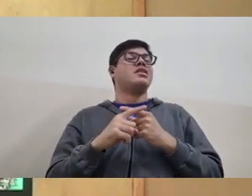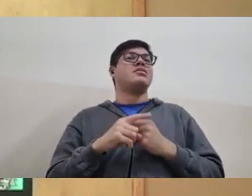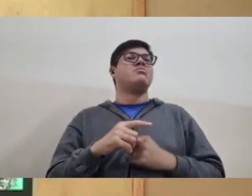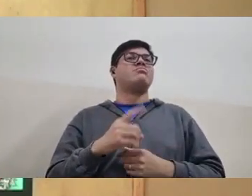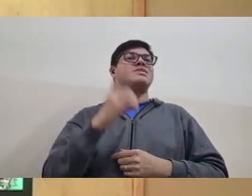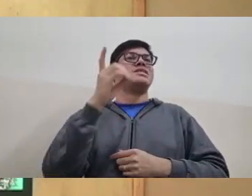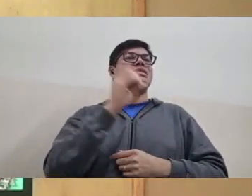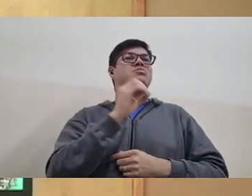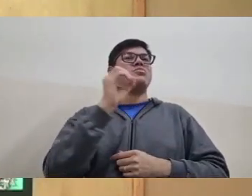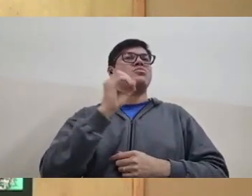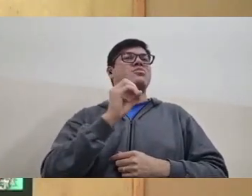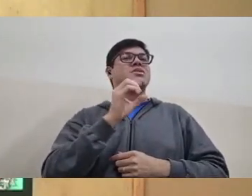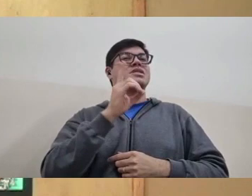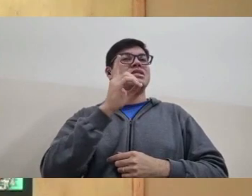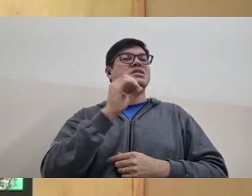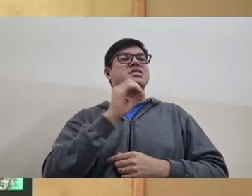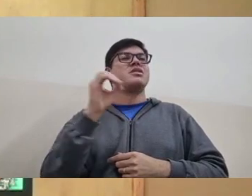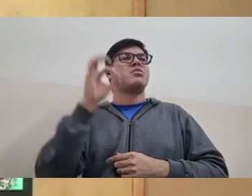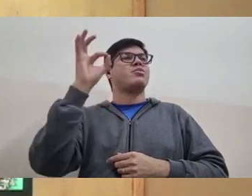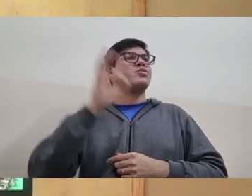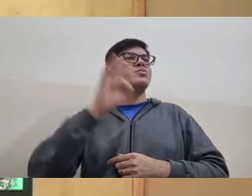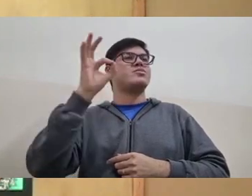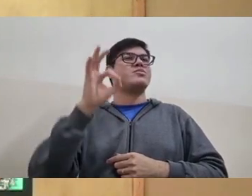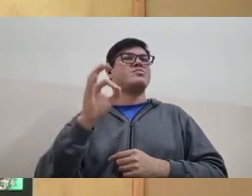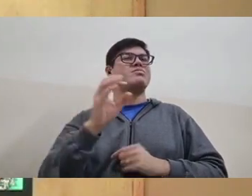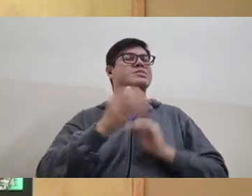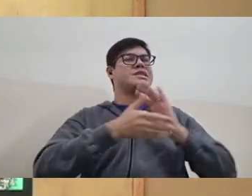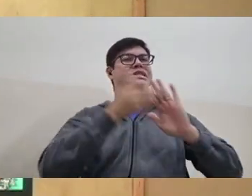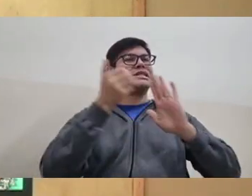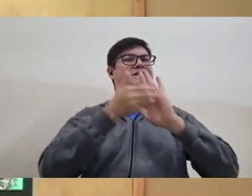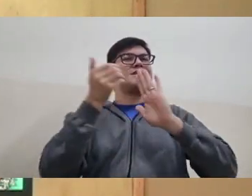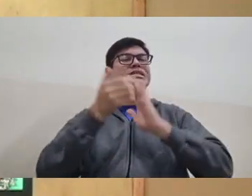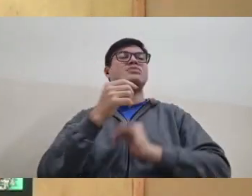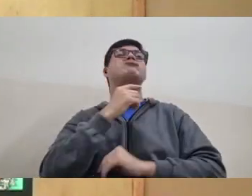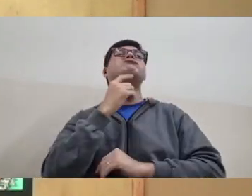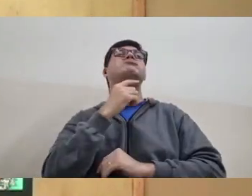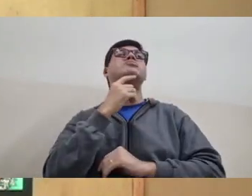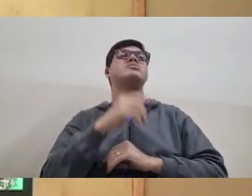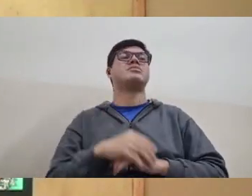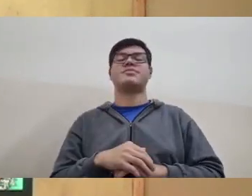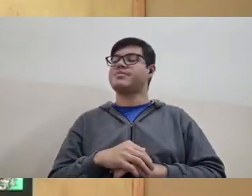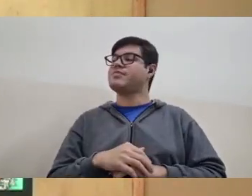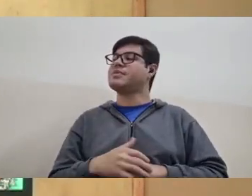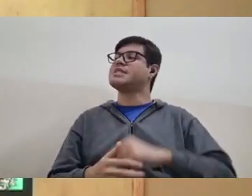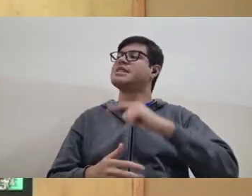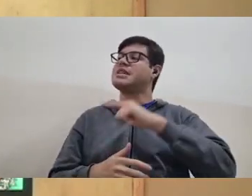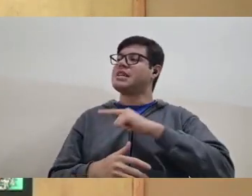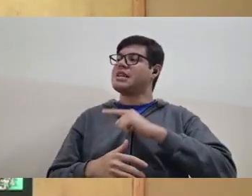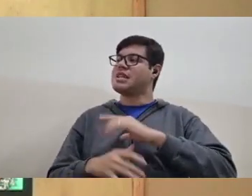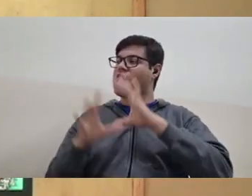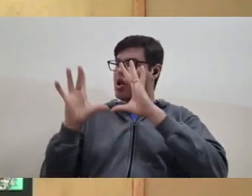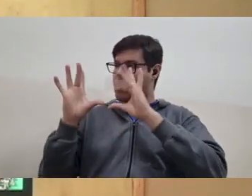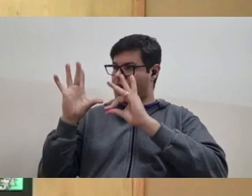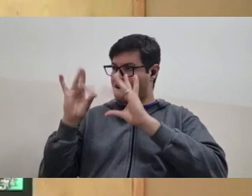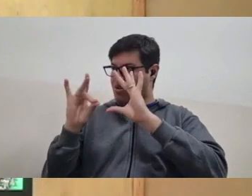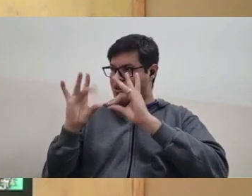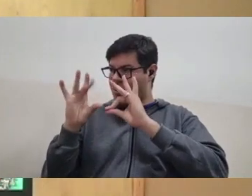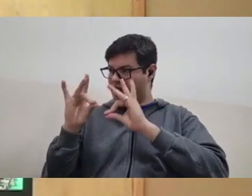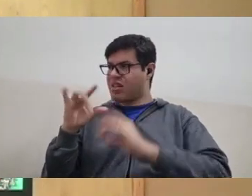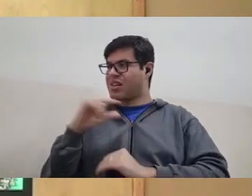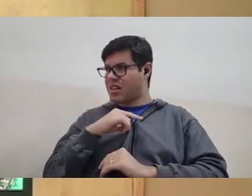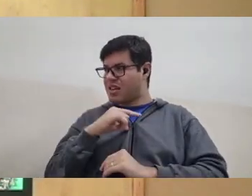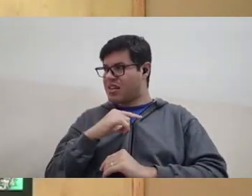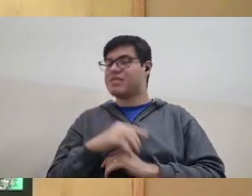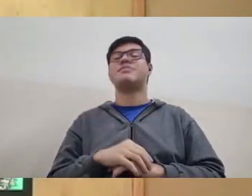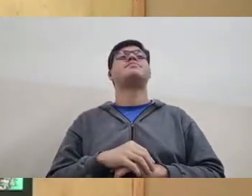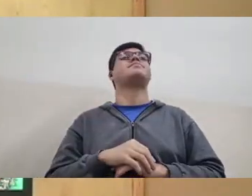100% erradicar a questão do psirídeo, do greening de forma geral. Tem aquelas armadilhas com cola que põe nas árvores e tal, né? Tem armadilha,